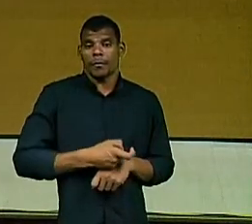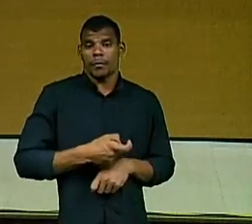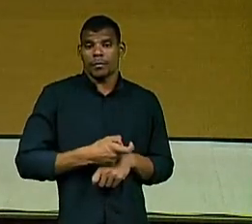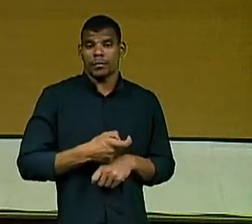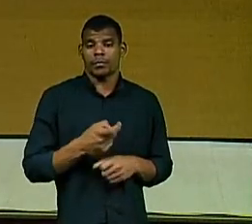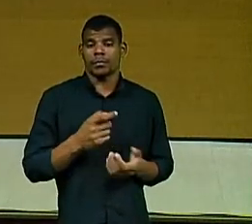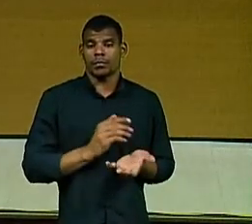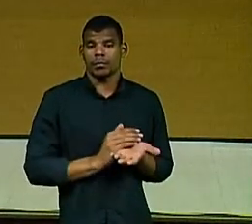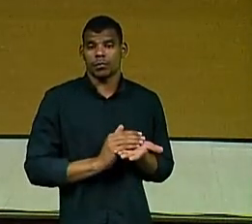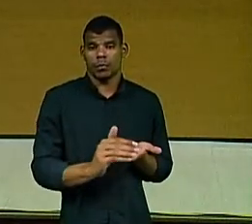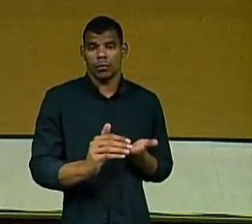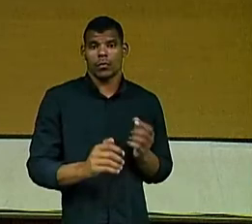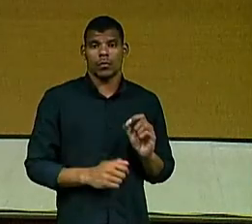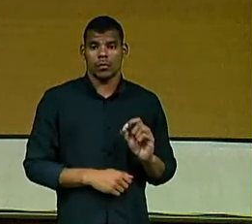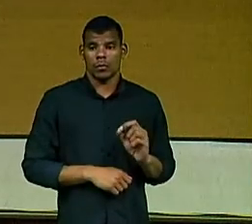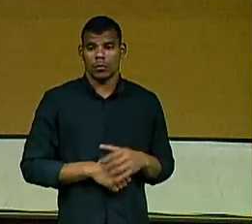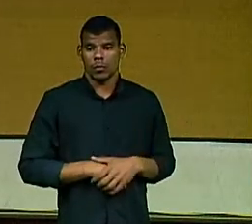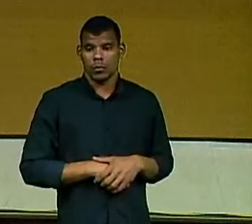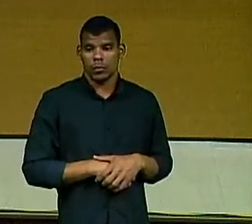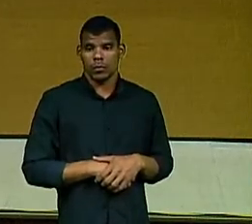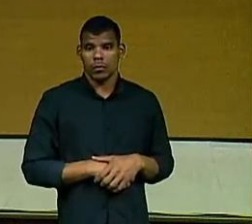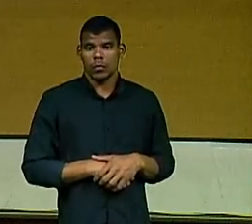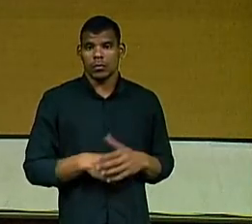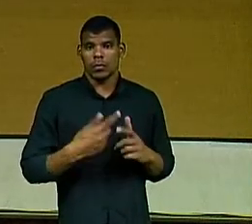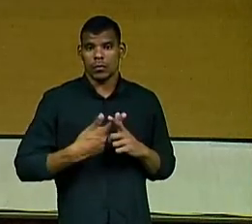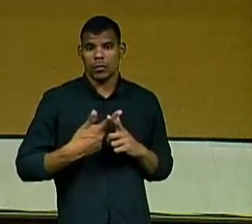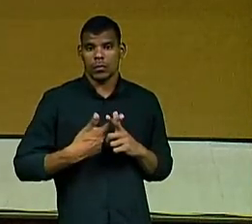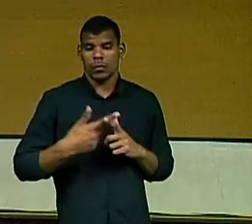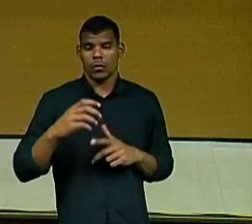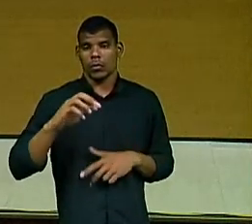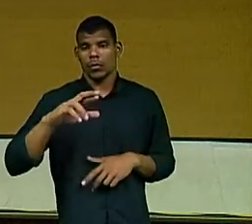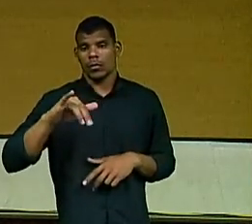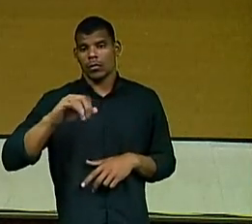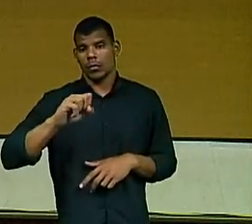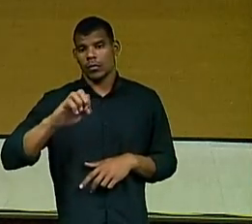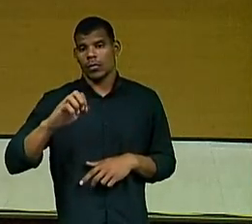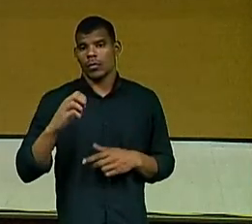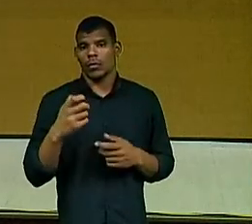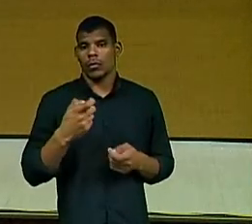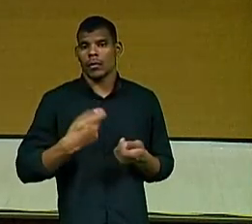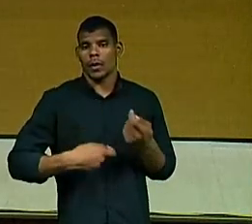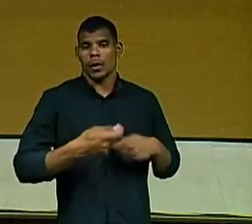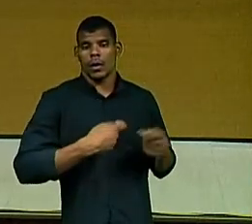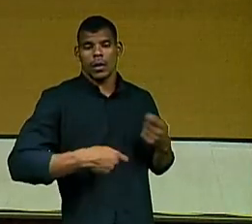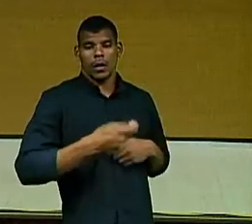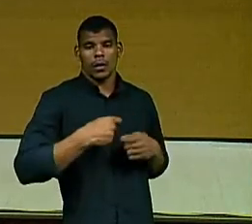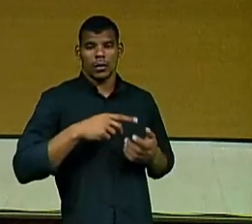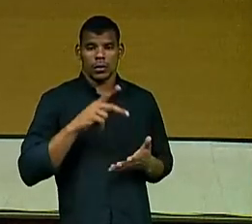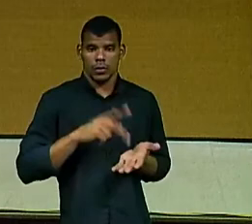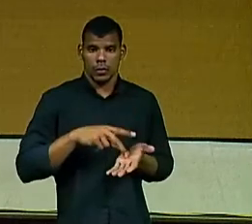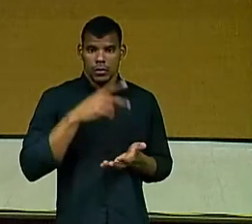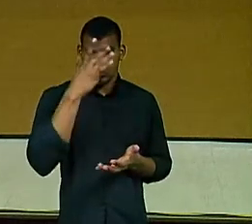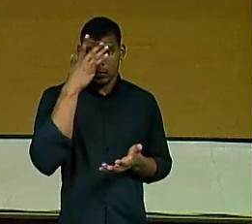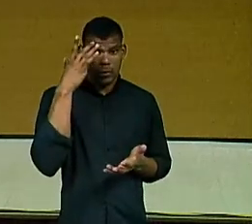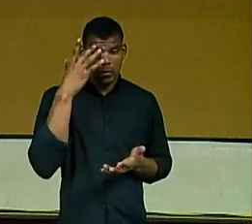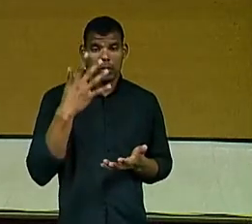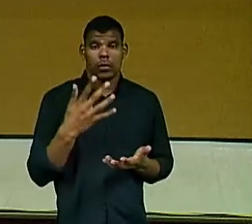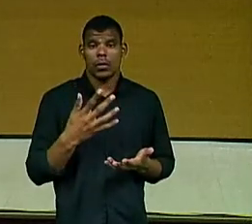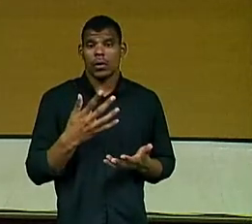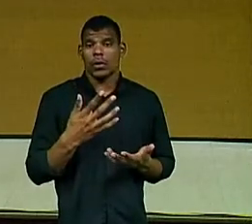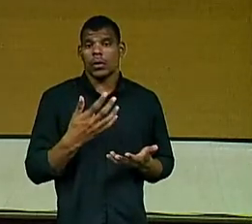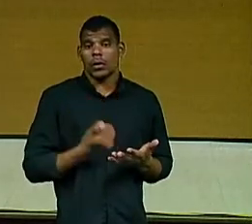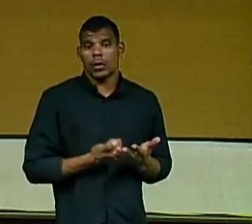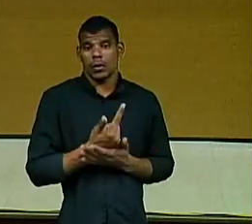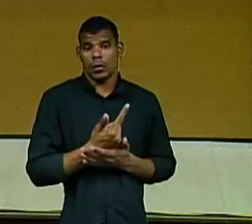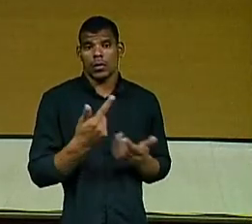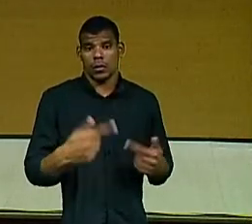começa a provocar uma crise de abastecimento não tinha mercado Instagram para as pessoas comprarem no começo do mês